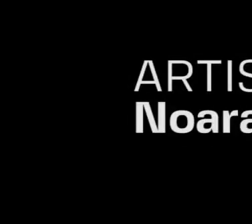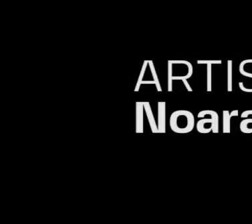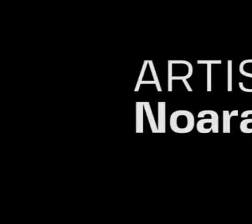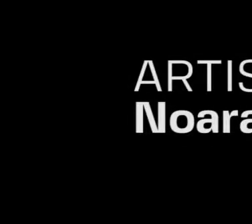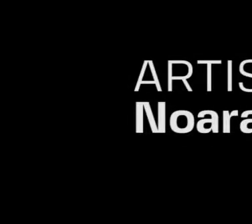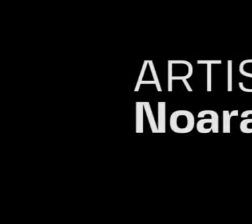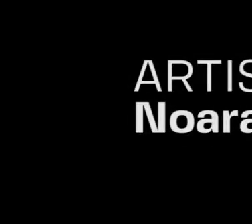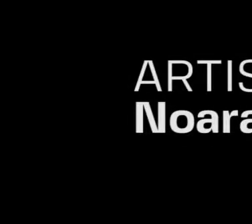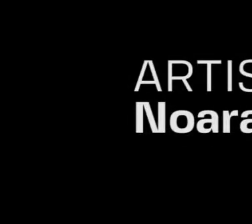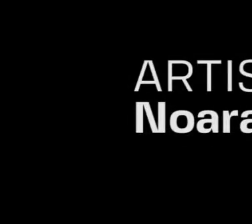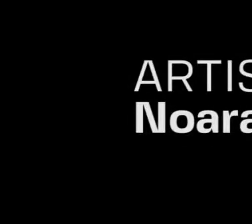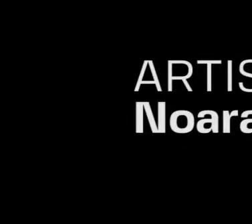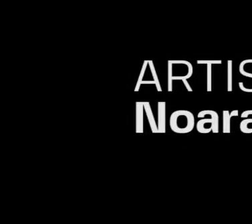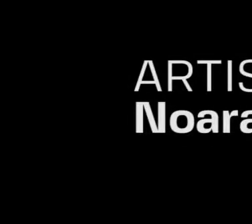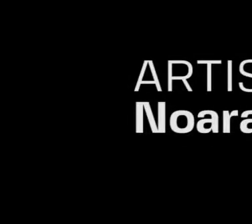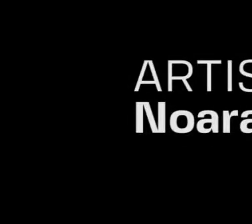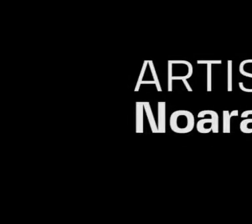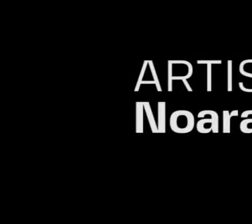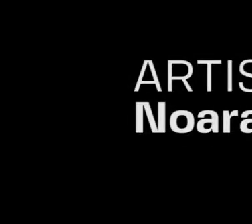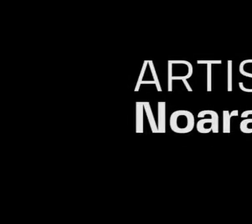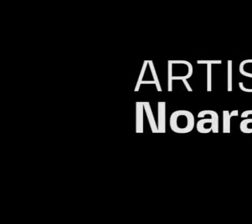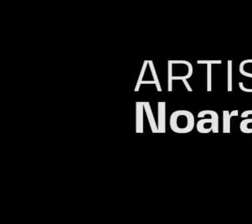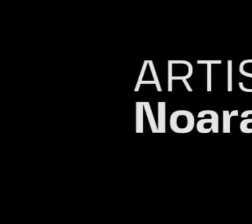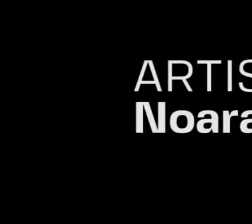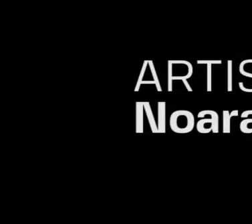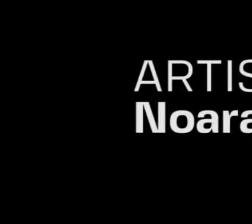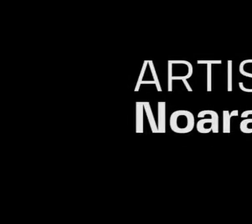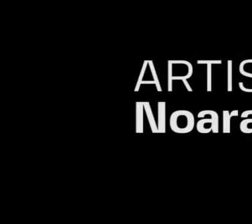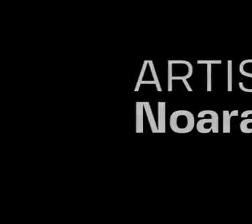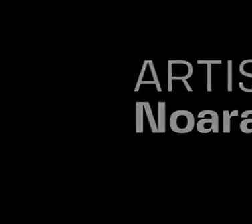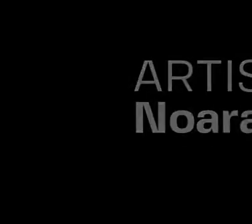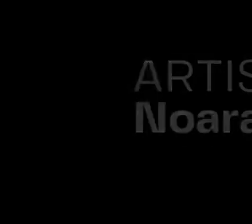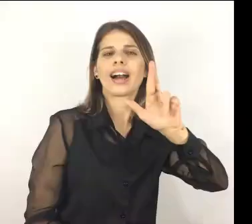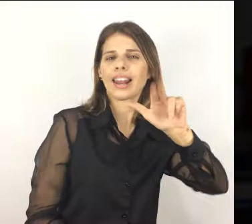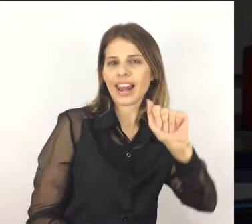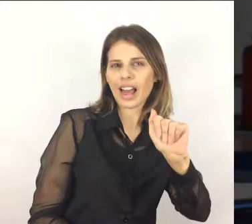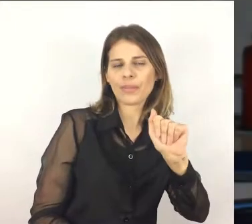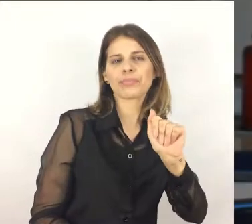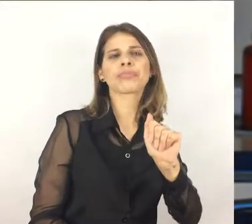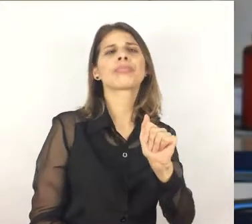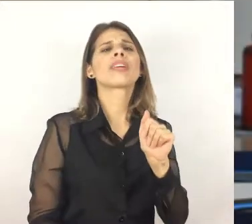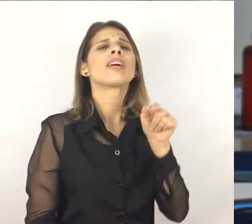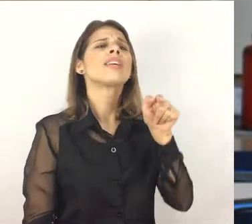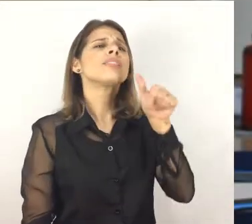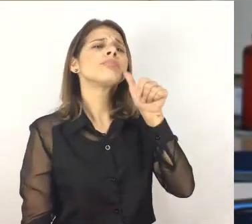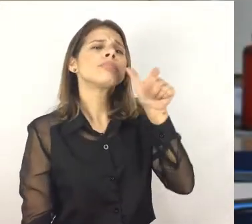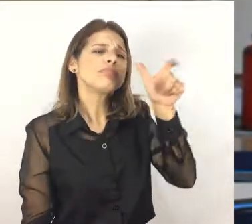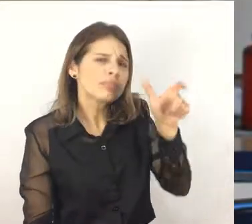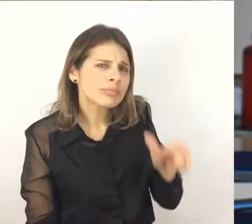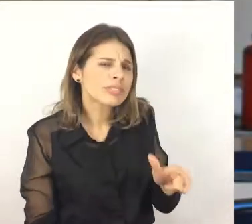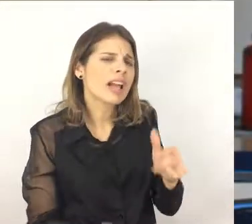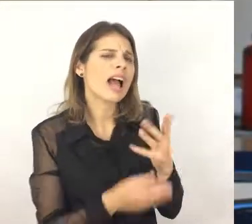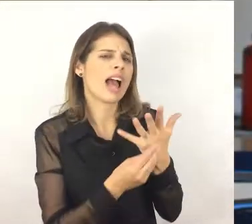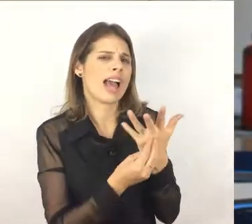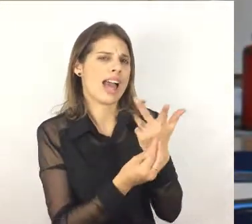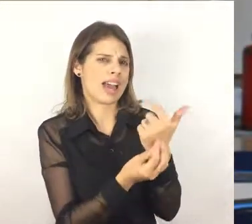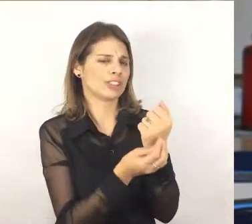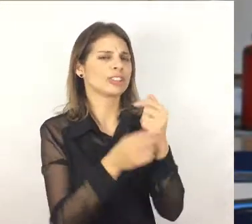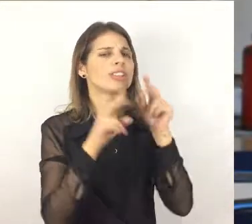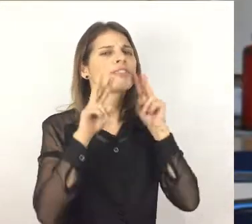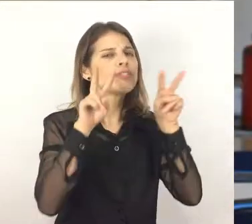Meu nome é Noara, sou artista visual, sou de Florianópolis. Lá eu me formei em